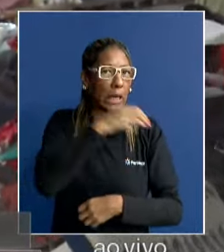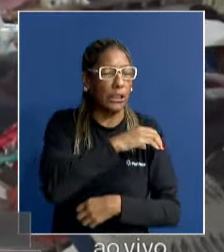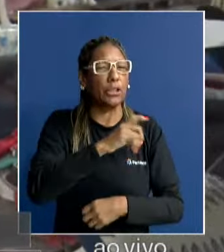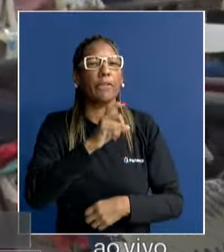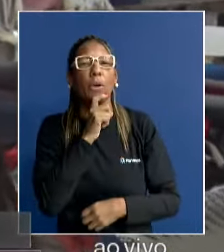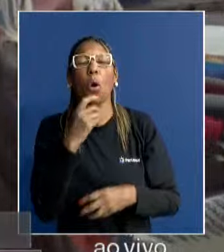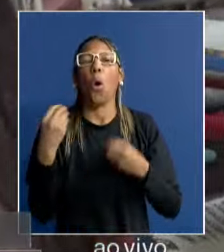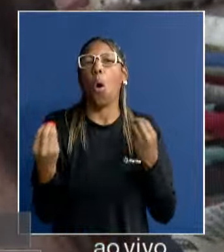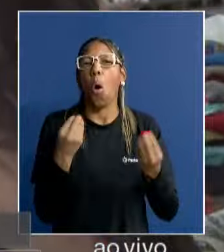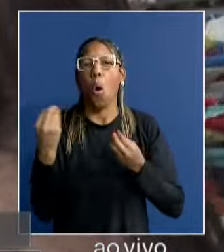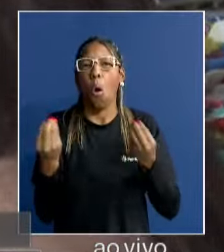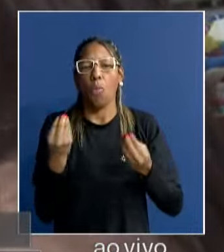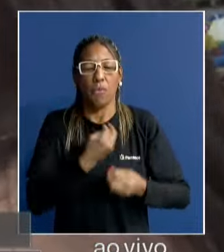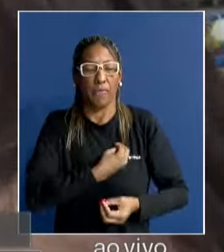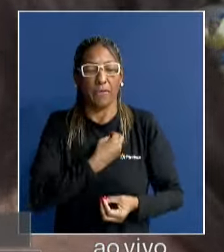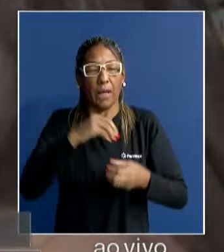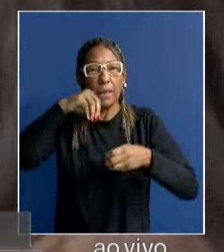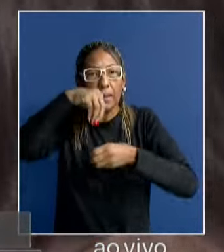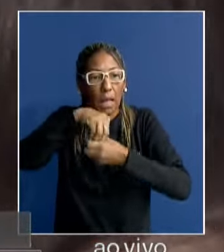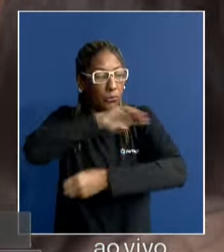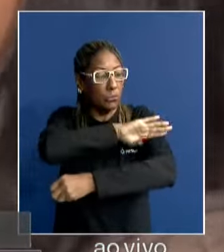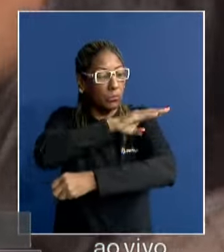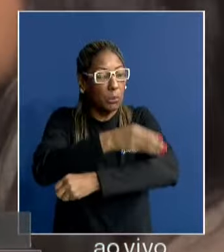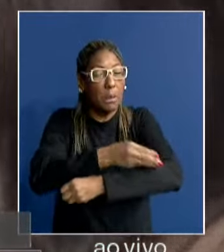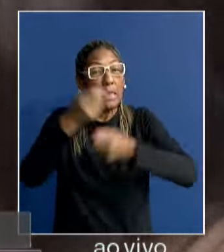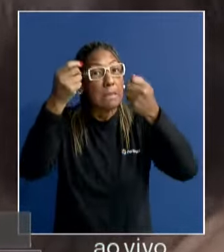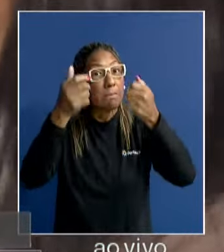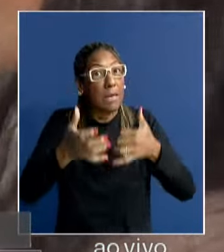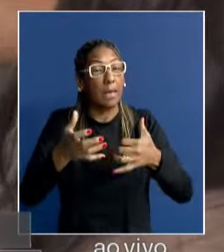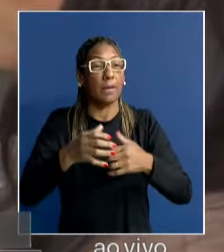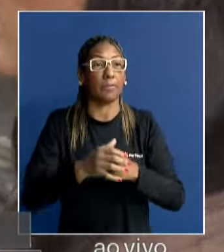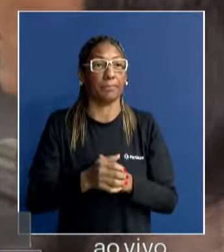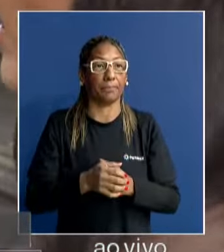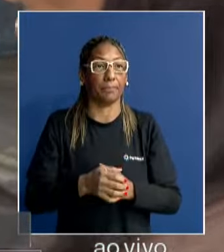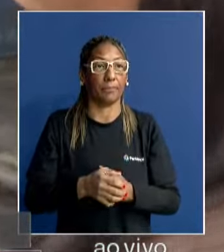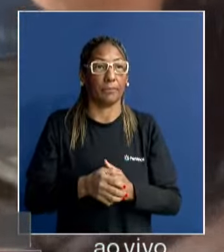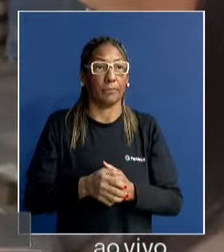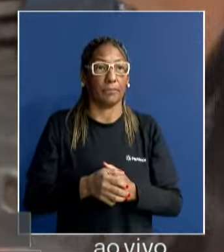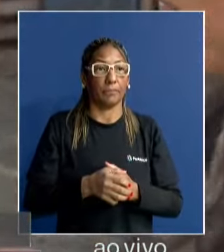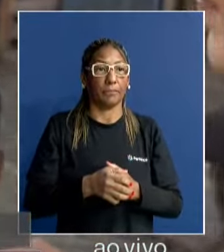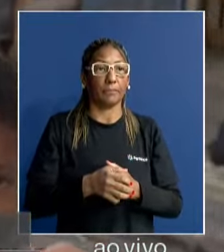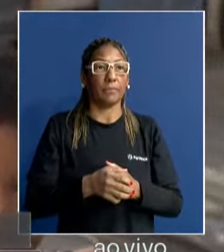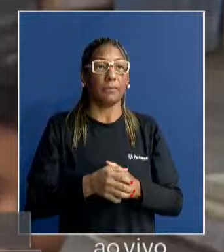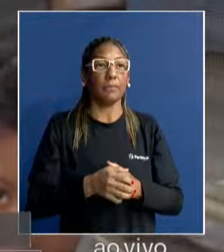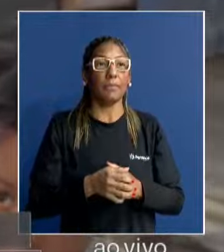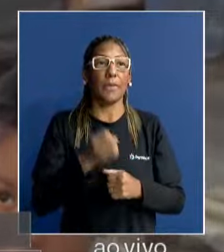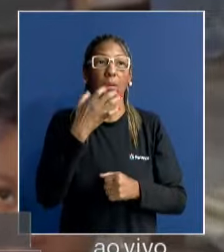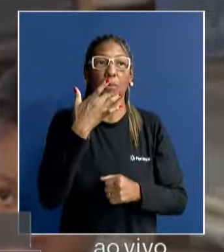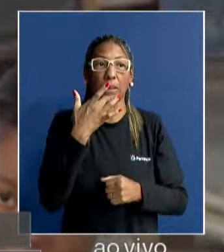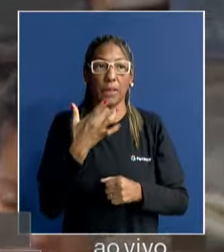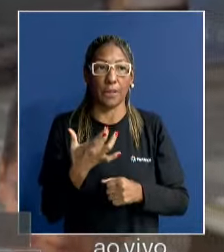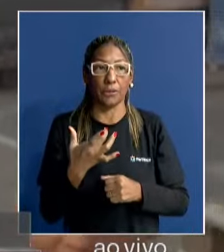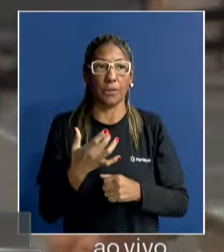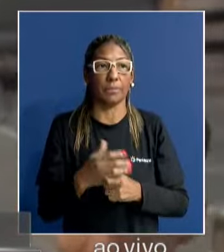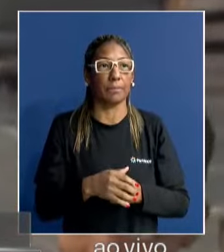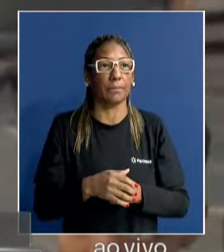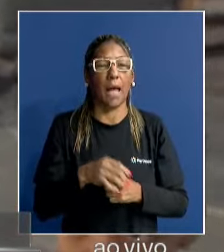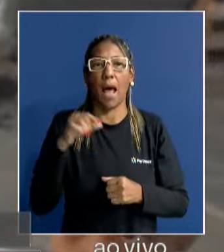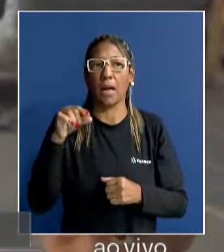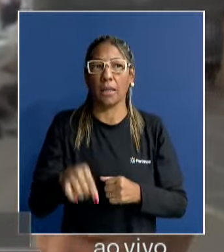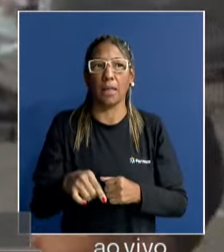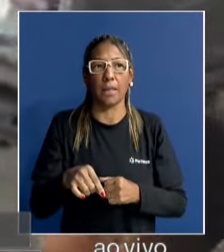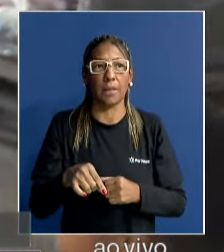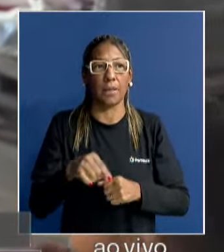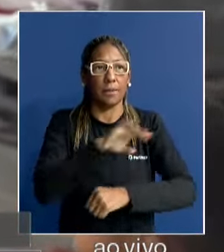quente? Como é que tá a situação aqui do abrigo? Conta pro pessoal que nos acompanha nesse momento. Uma boa tarde. Boa tarde. A situação aqui